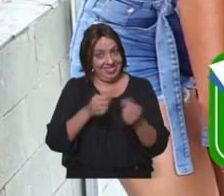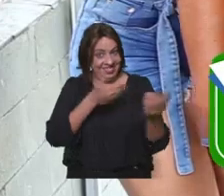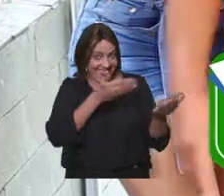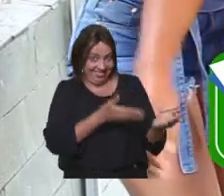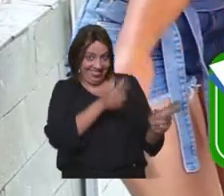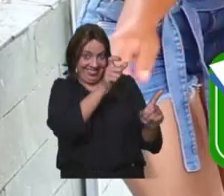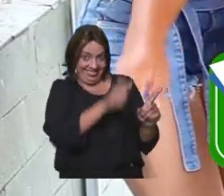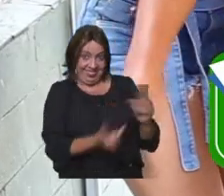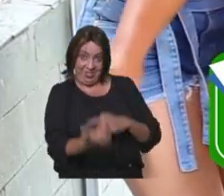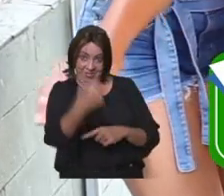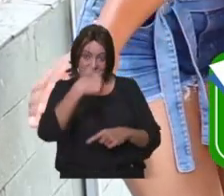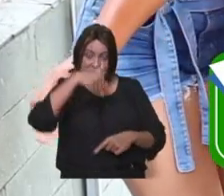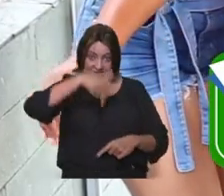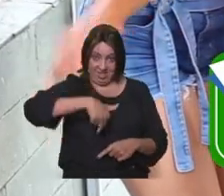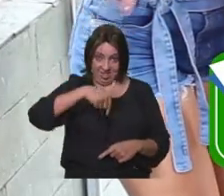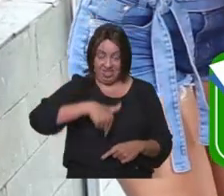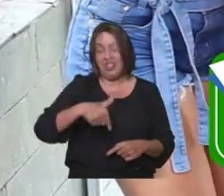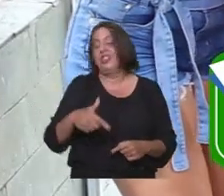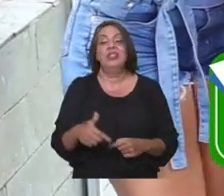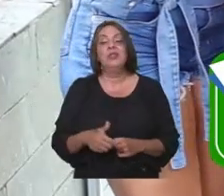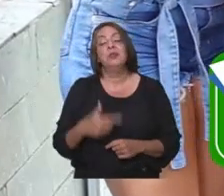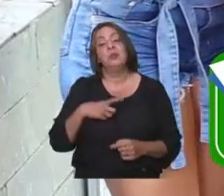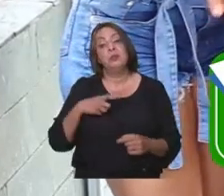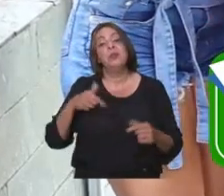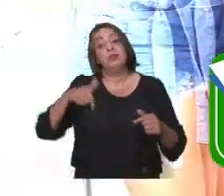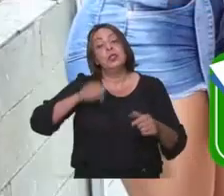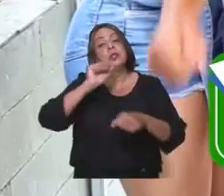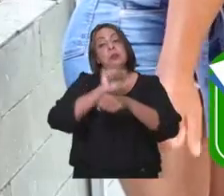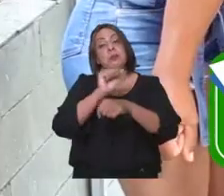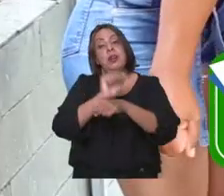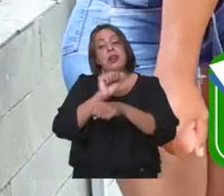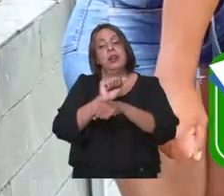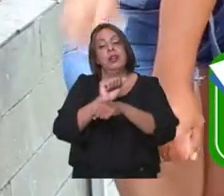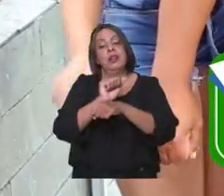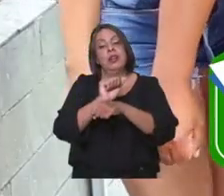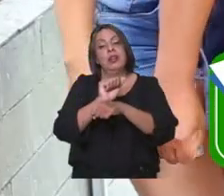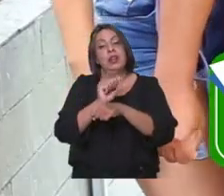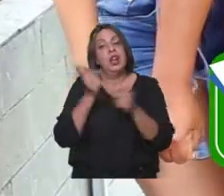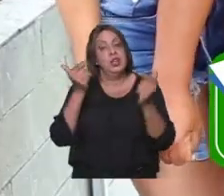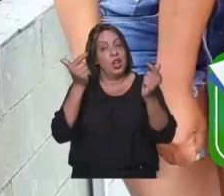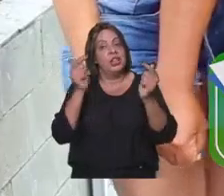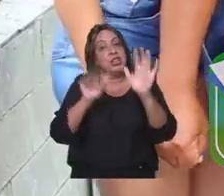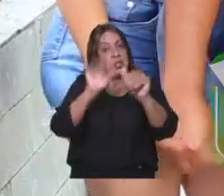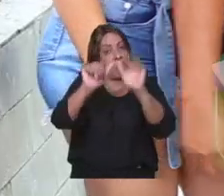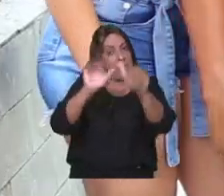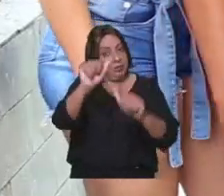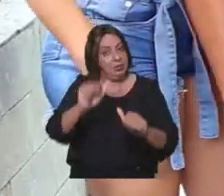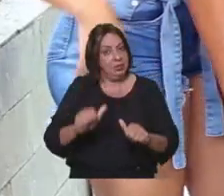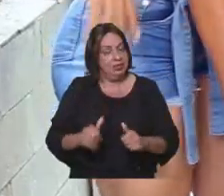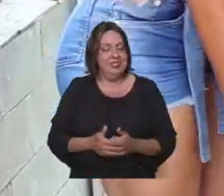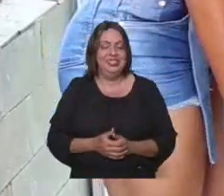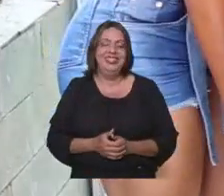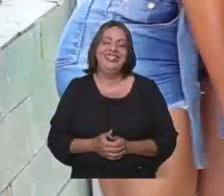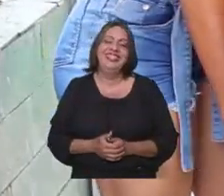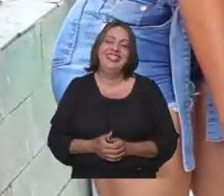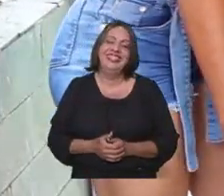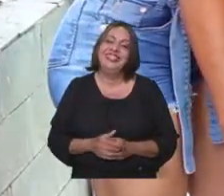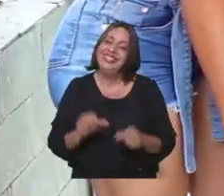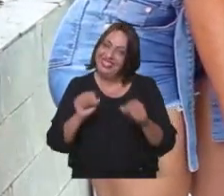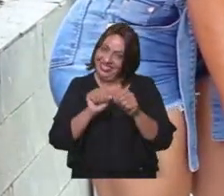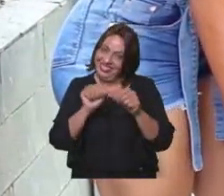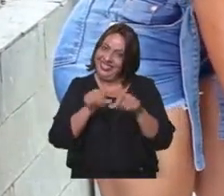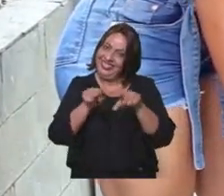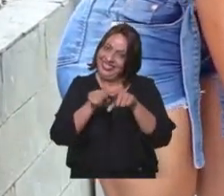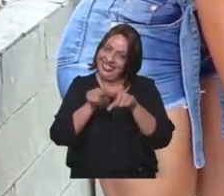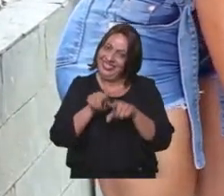Edivan, vem aqui na porta do Talismã, que nós estamos aqui esperando. Vamos lá, que a sorte está chamando, meu pessoal. É isso aí, faça você